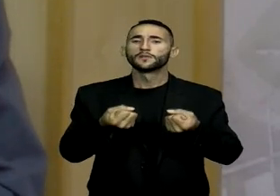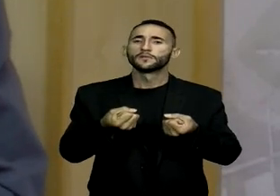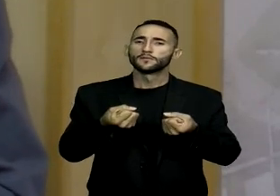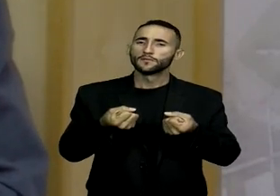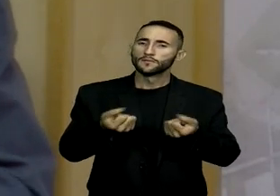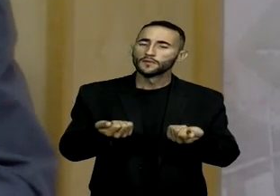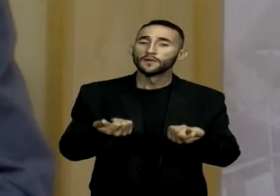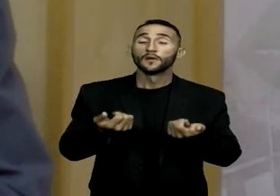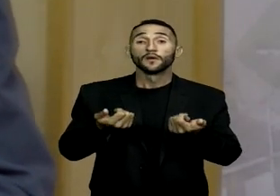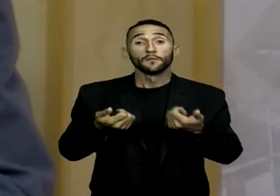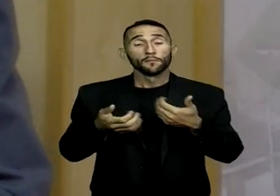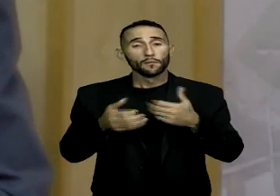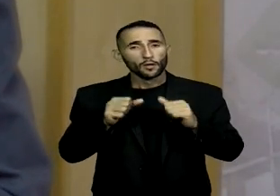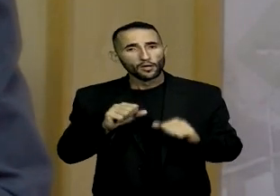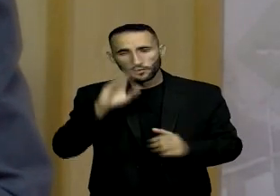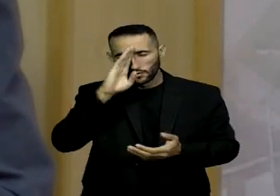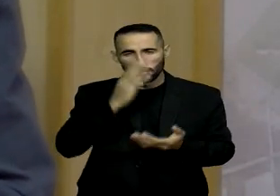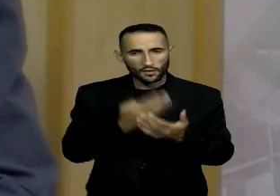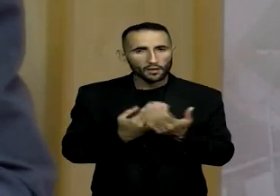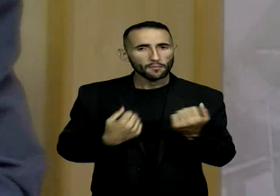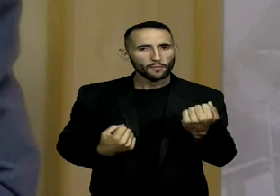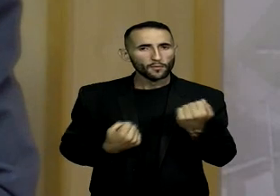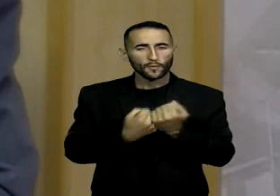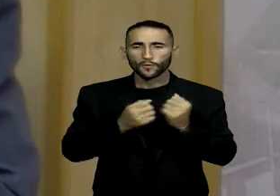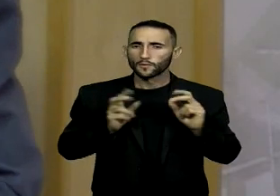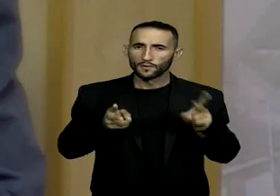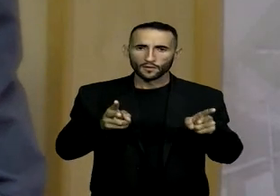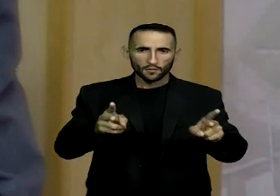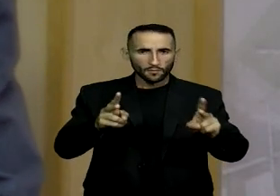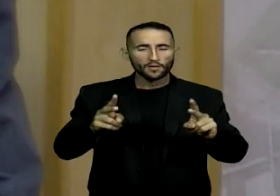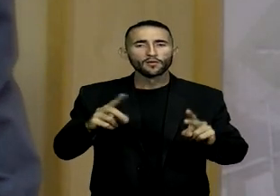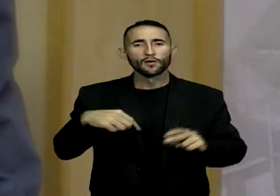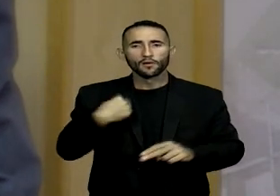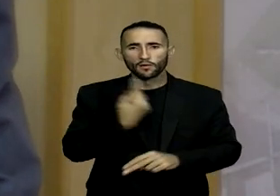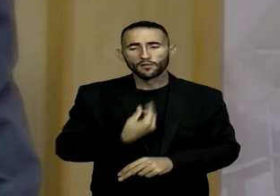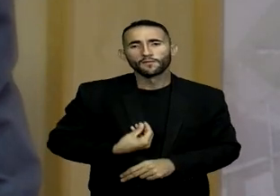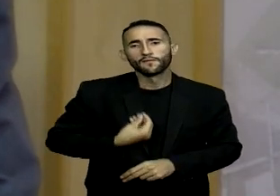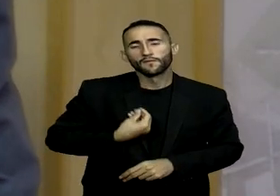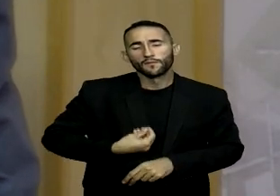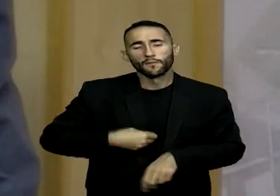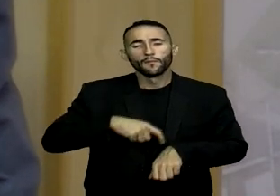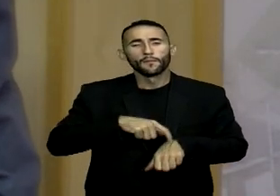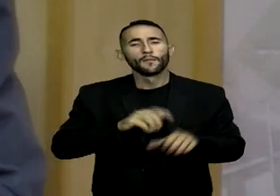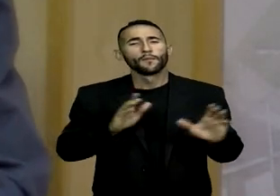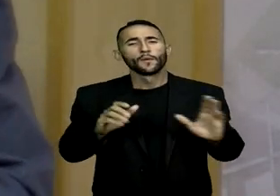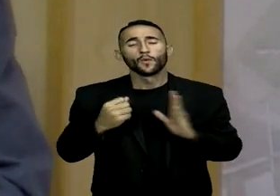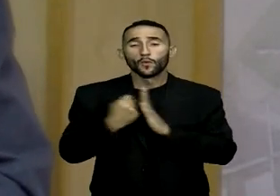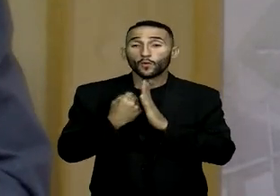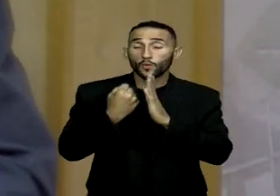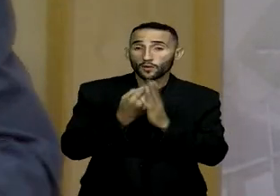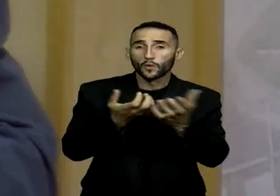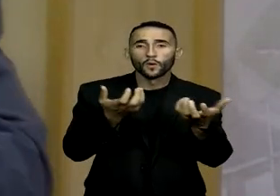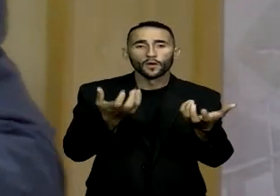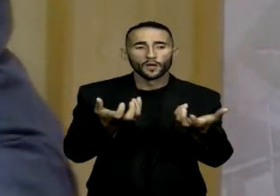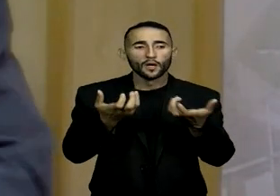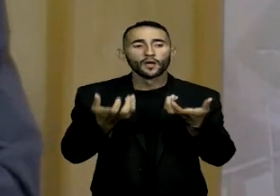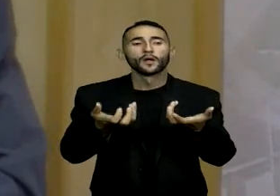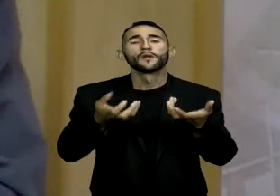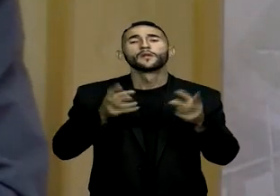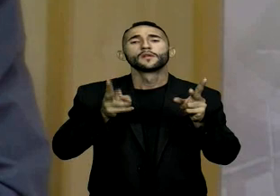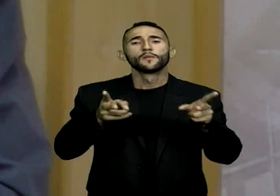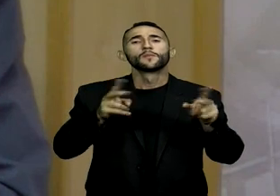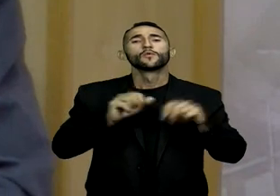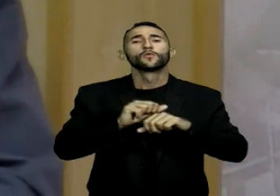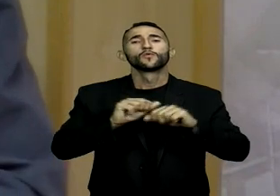tá? E podem contar sempre com a gente aqui, né, Julião? Porque a gente está aí nessa luta aí, e eu gostaria muito de estar sempre do